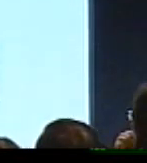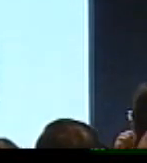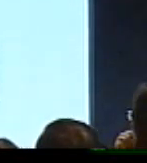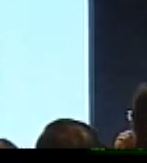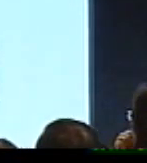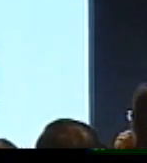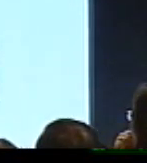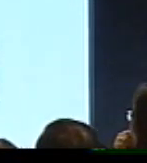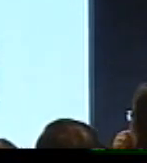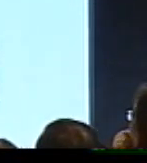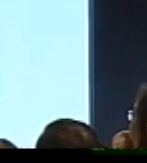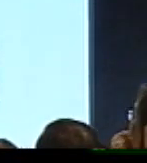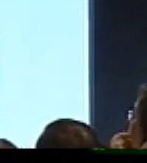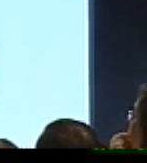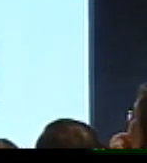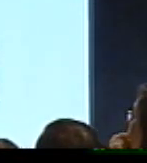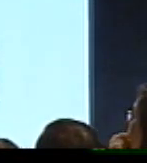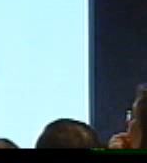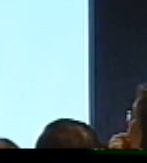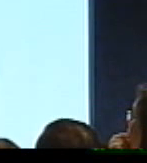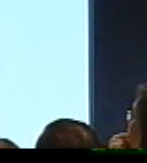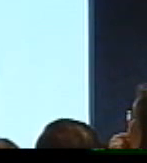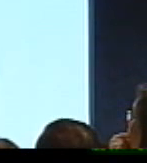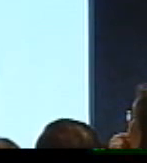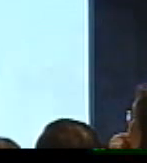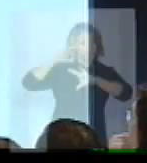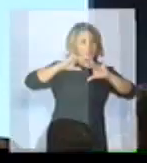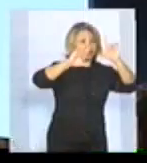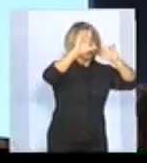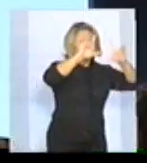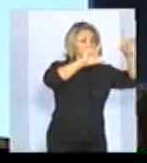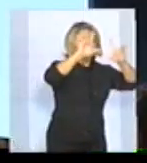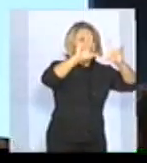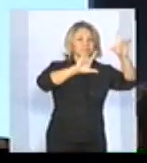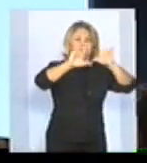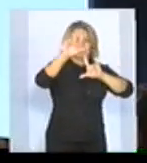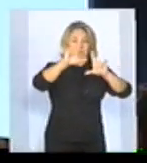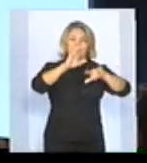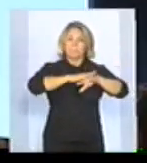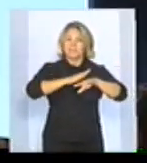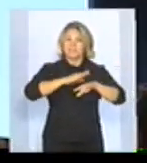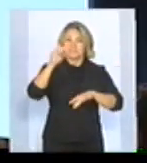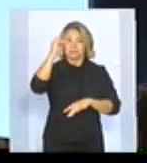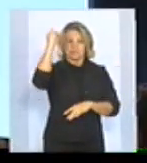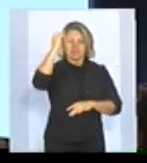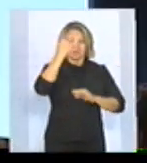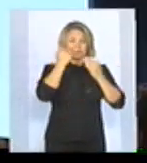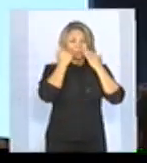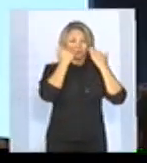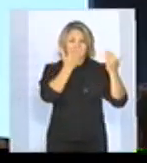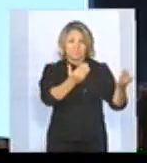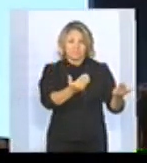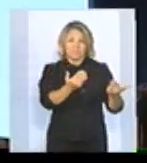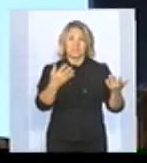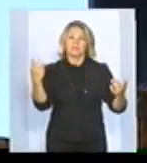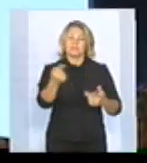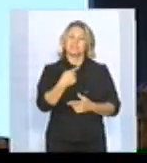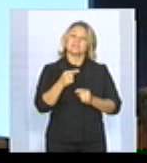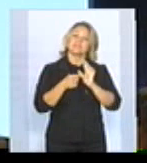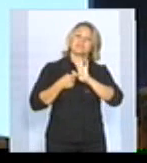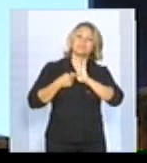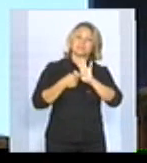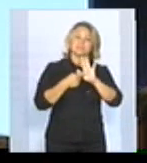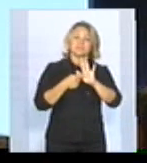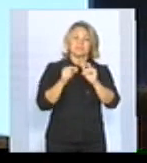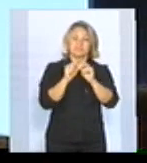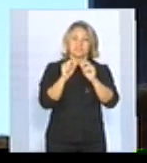que diz mais respeito à parte de telecomunicações, do serviço de acesso condicionado, mas que é interessante para ilustrar o que nós estamos fazendo aqui